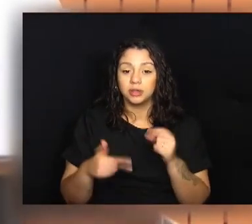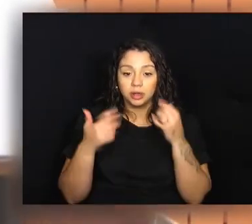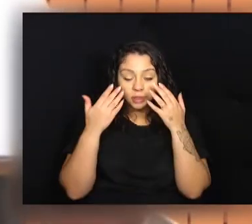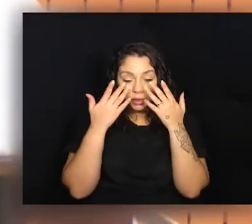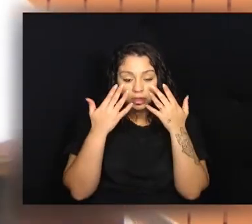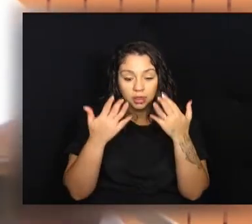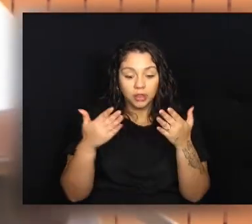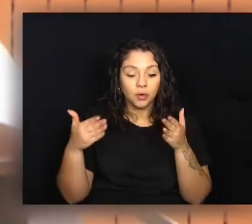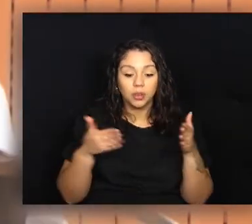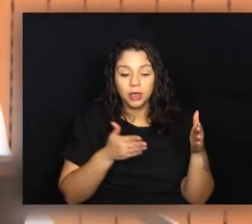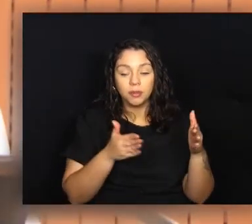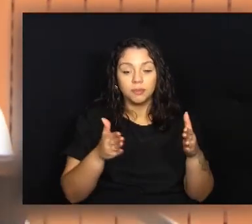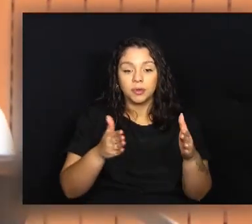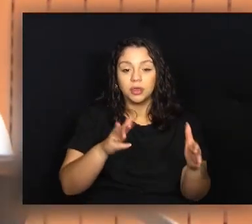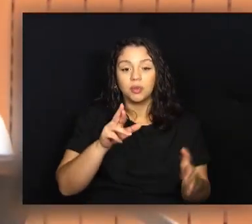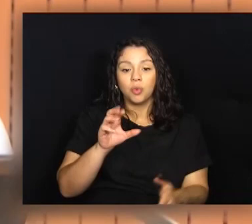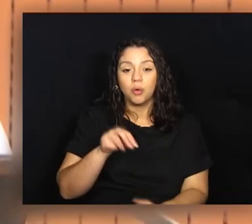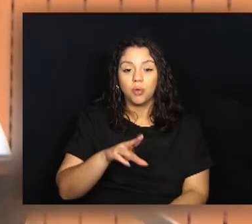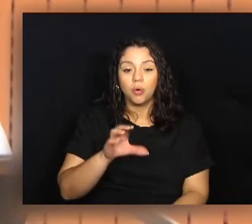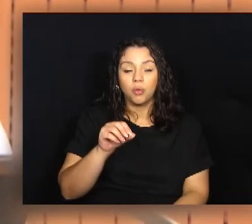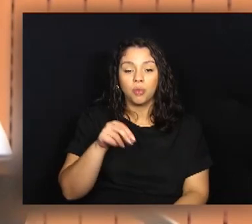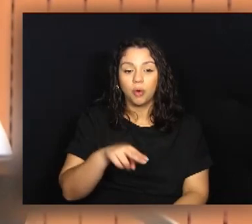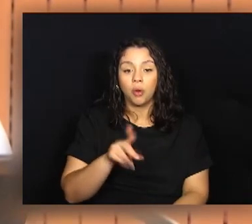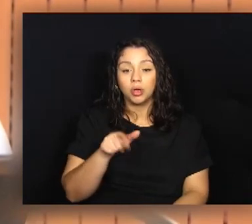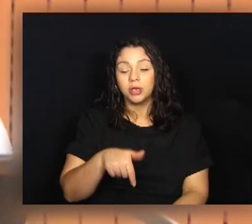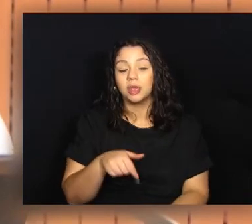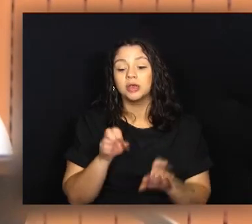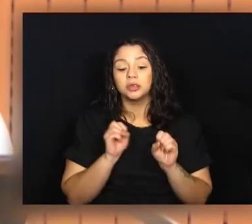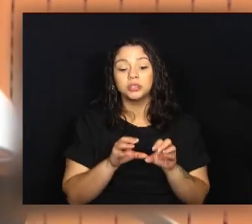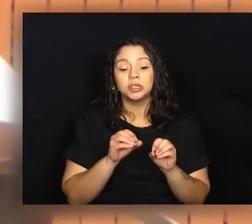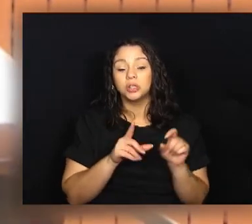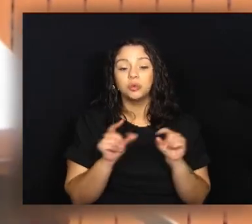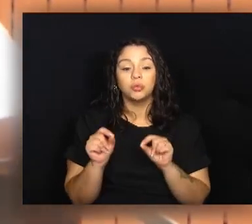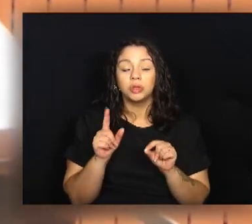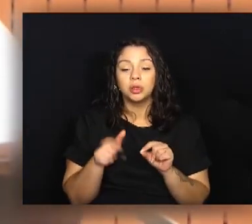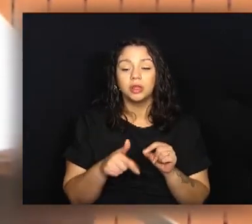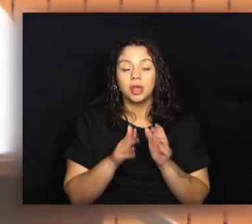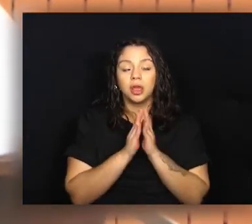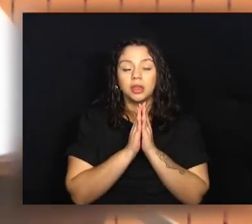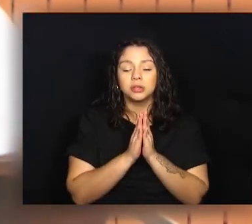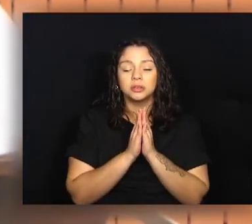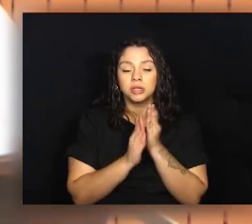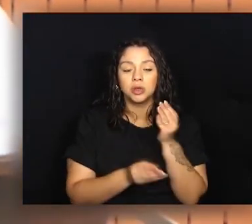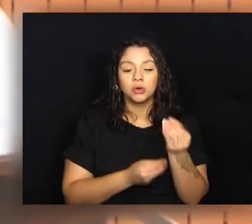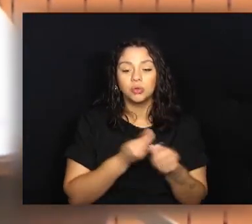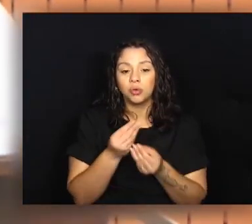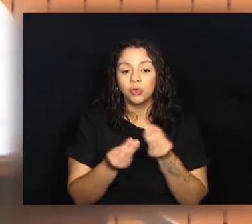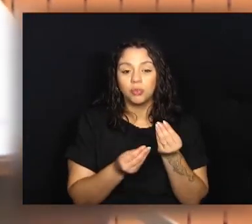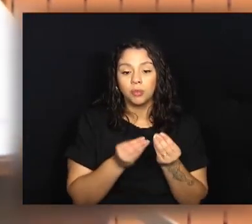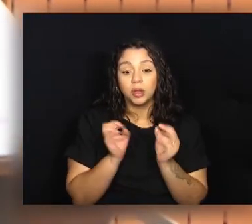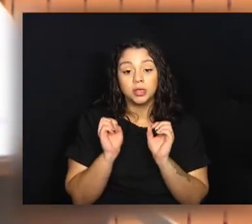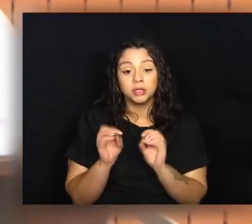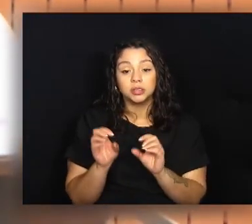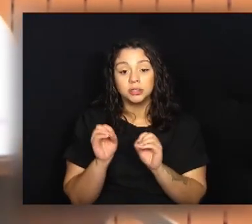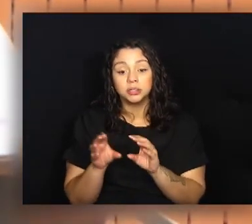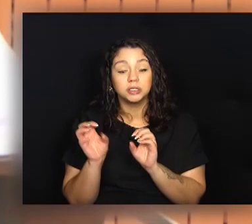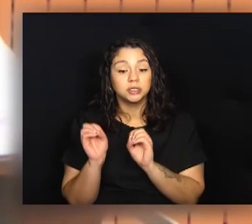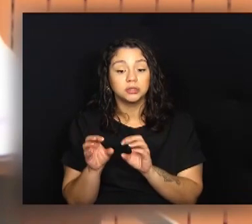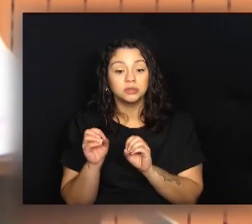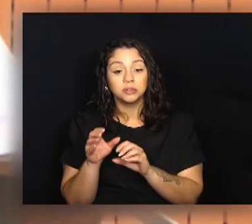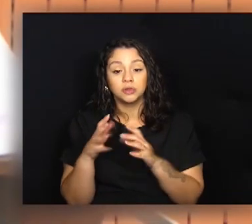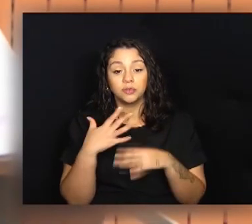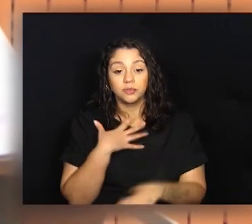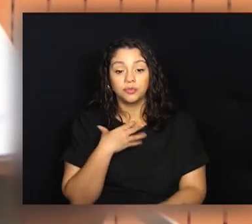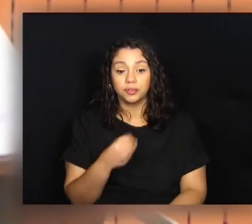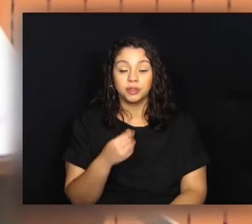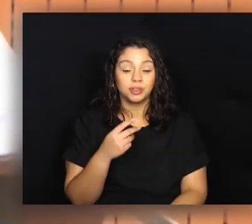Roncó, que são mulheres que ensinam a rezar, que ensinam e educam filhos que não